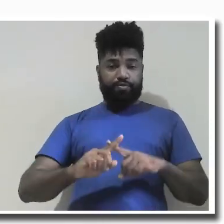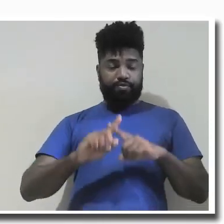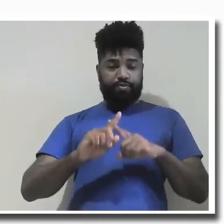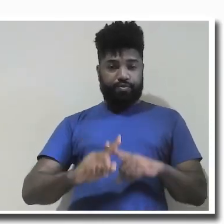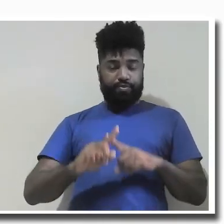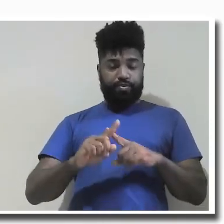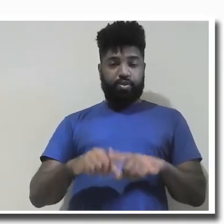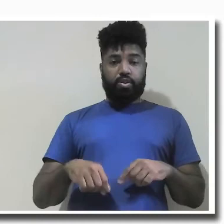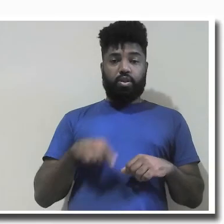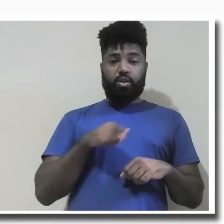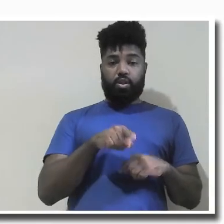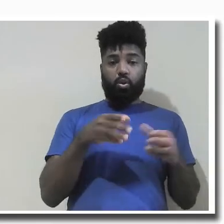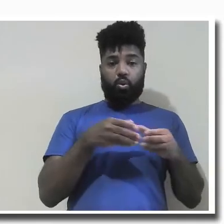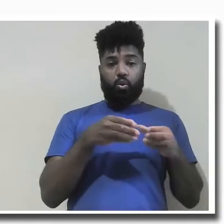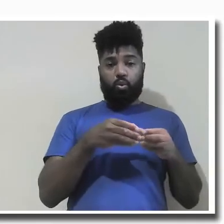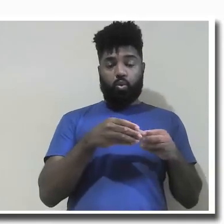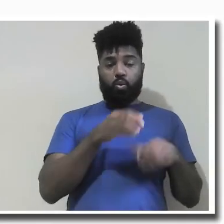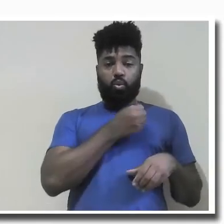valor real B